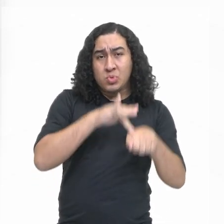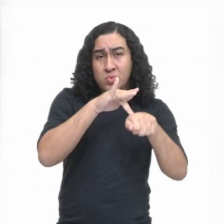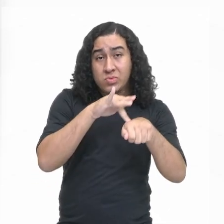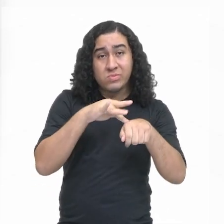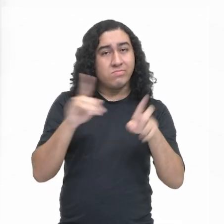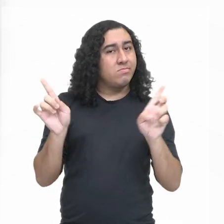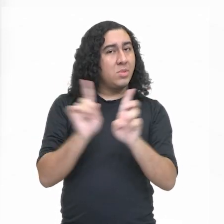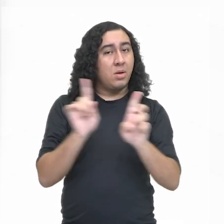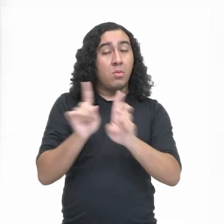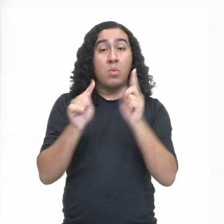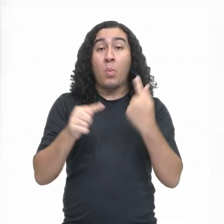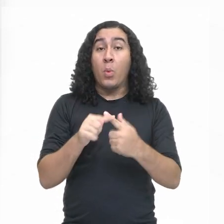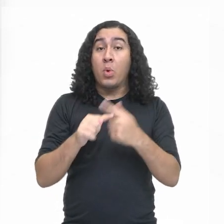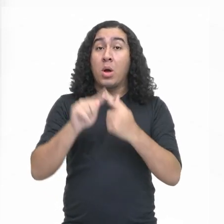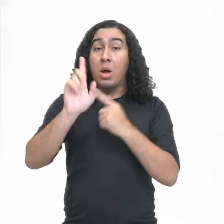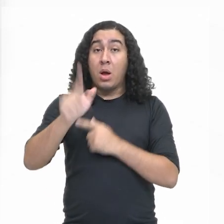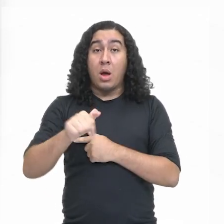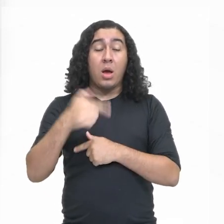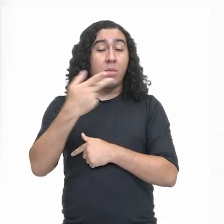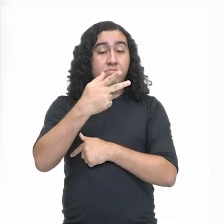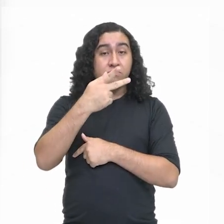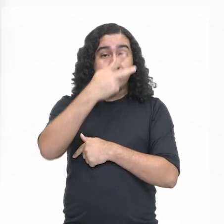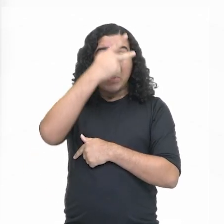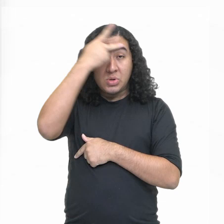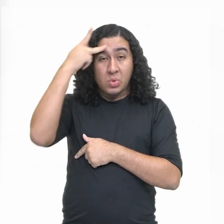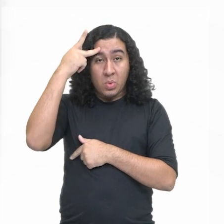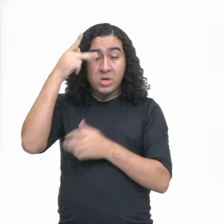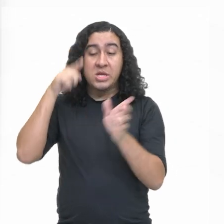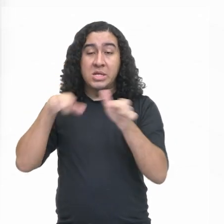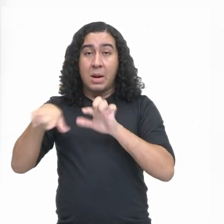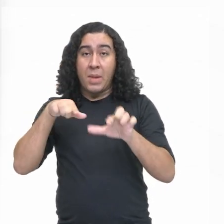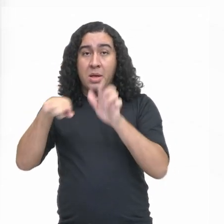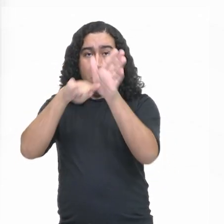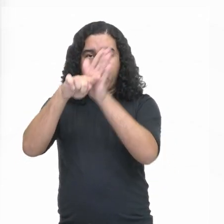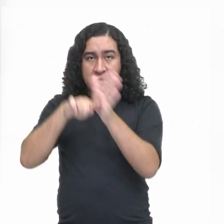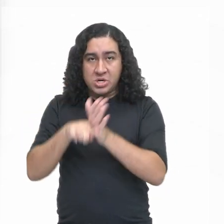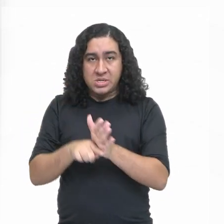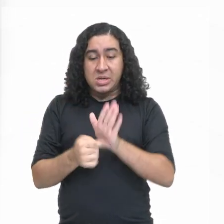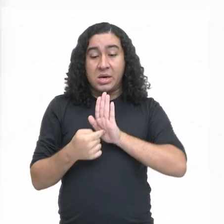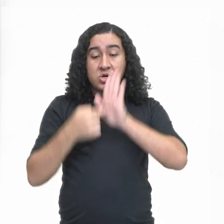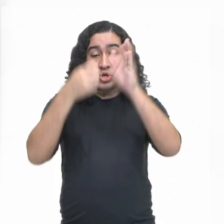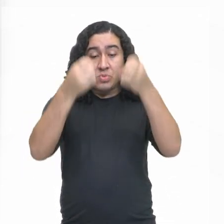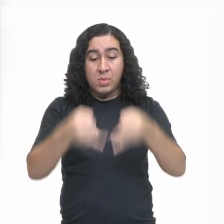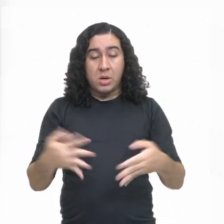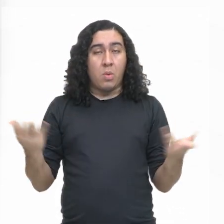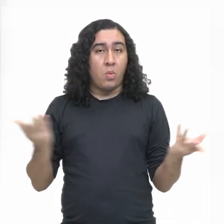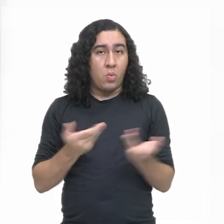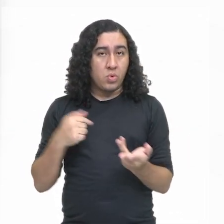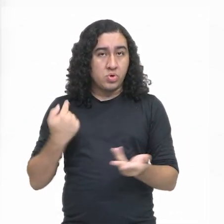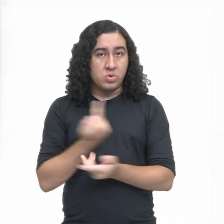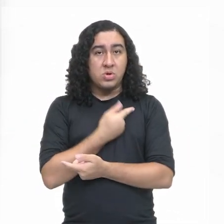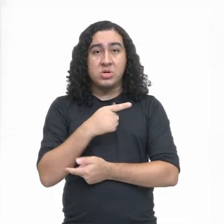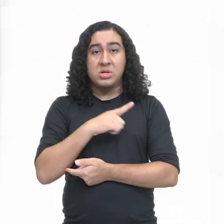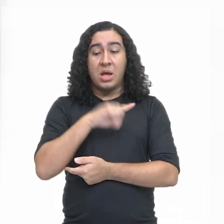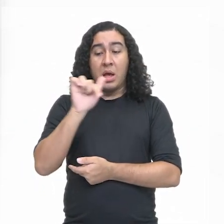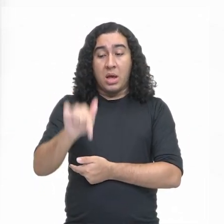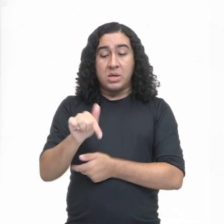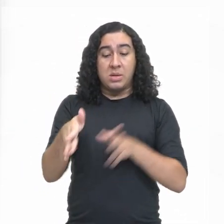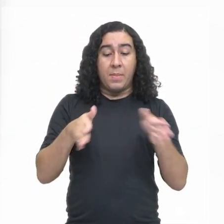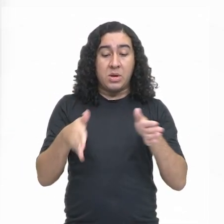extinção, até porque os pesquisadores eles apontam que hoje nós vivemos essa